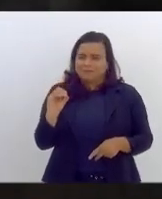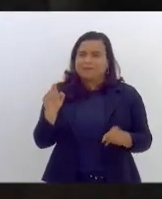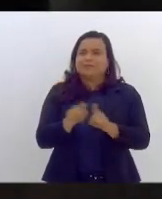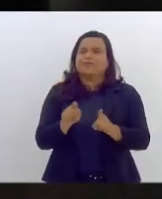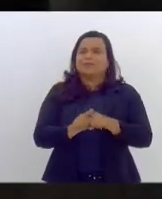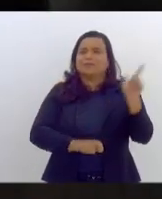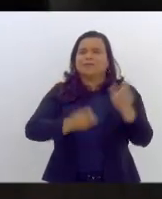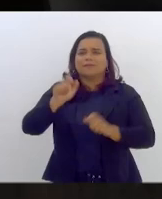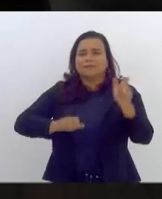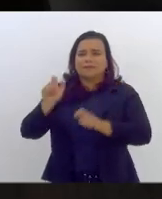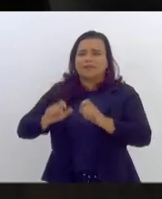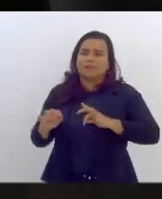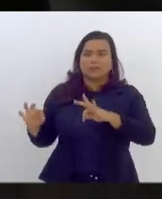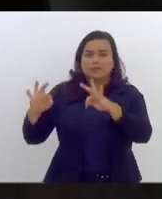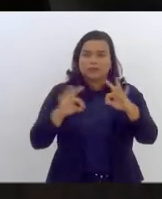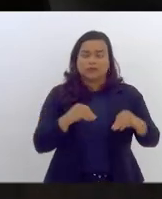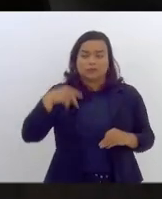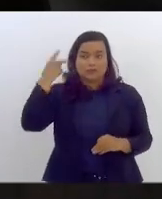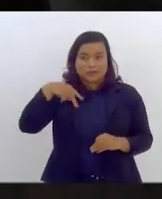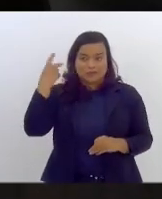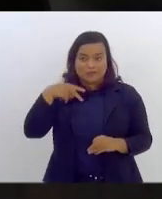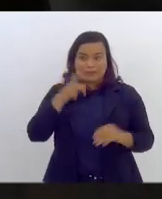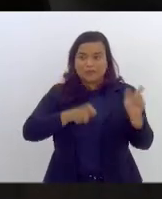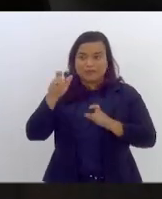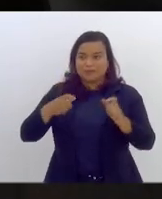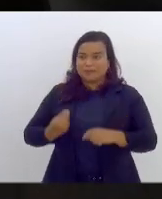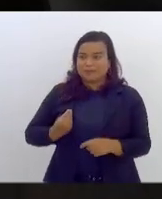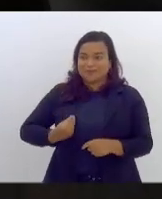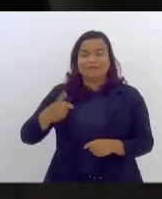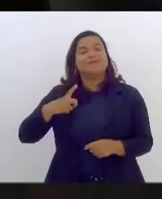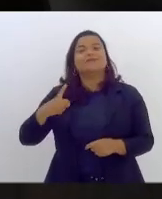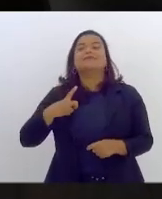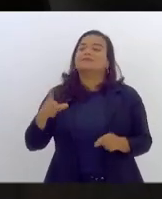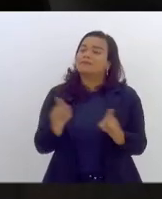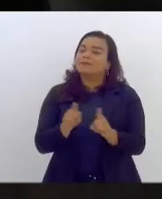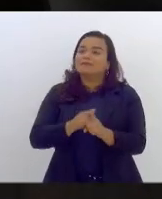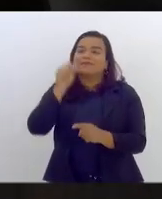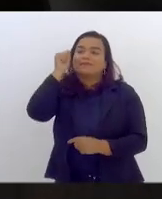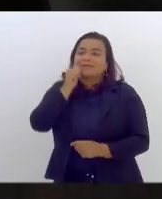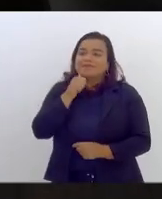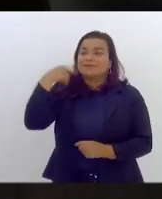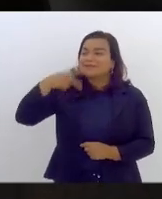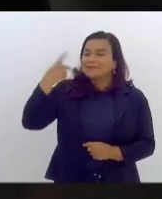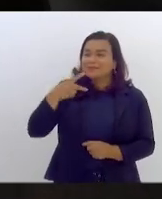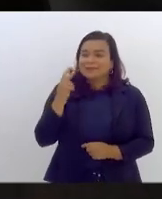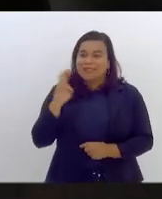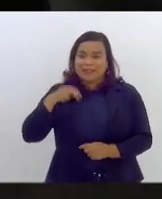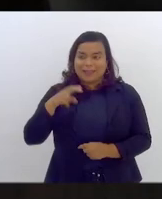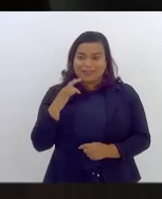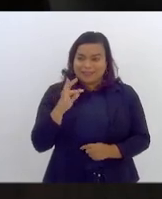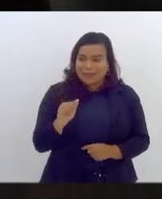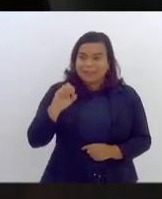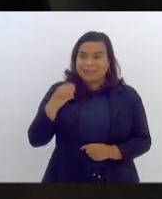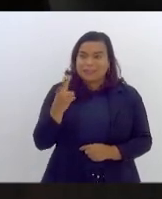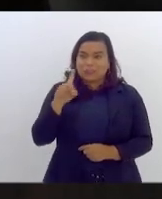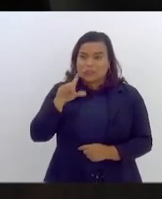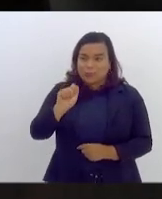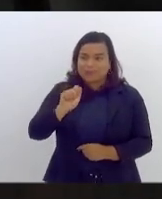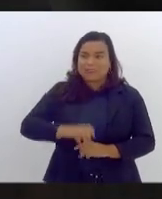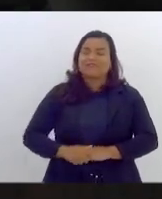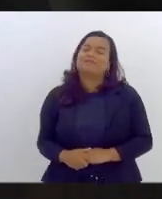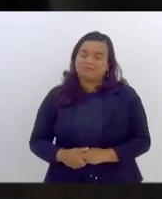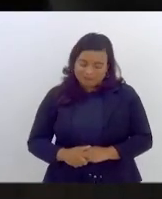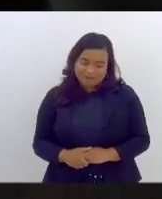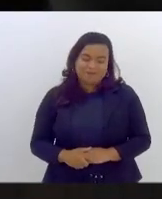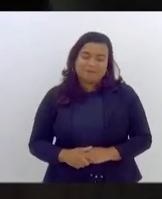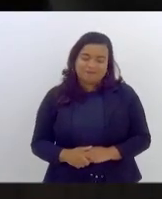Senhores e senhoras parlamentares, senhora parlamentar Renata de Souza,